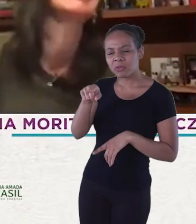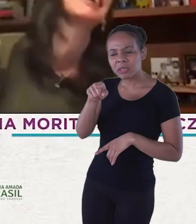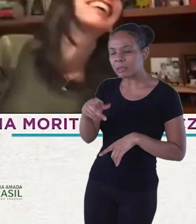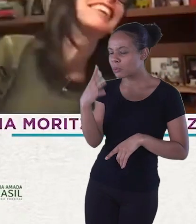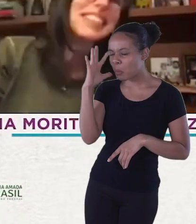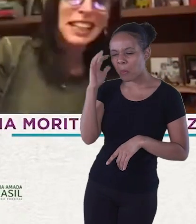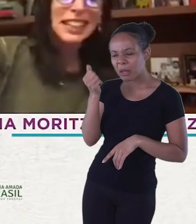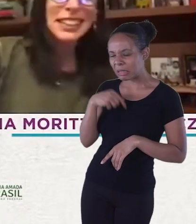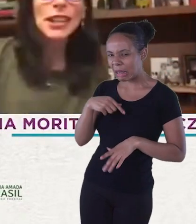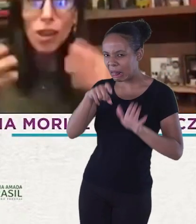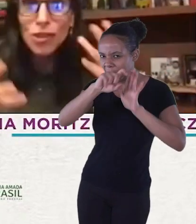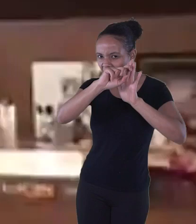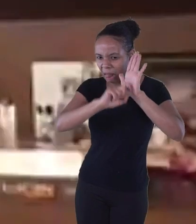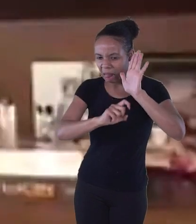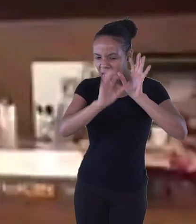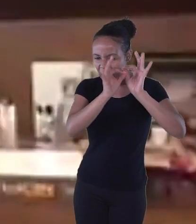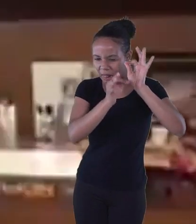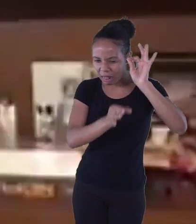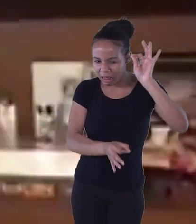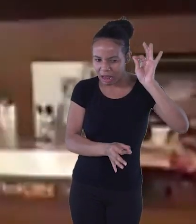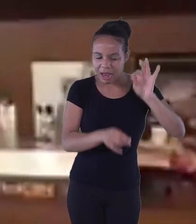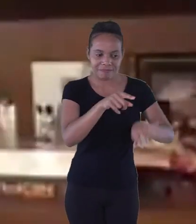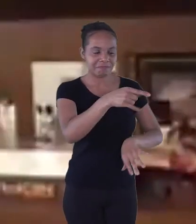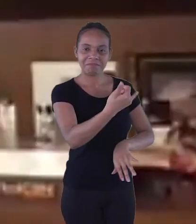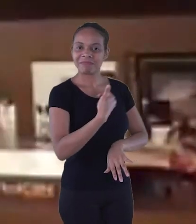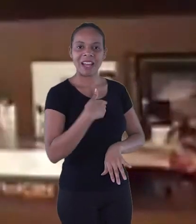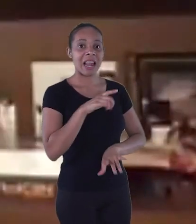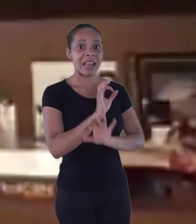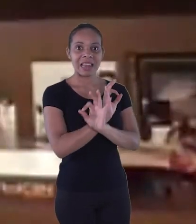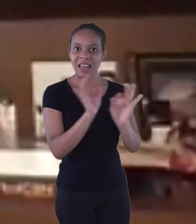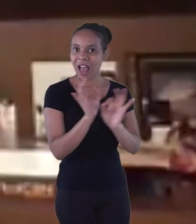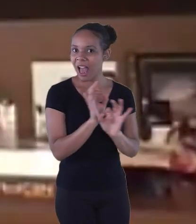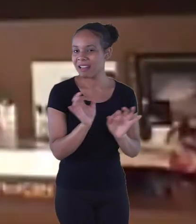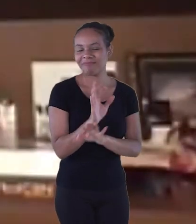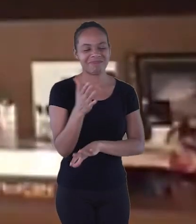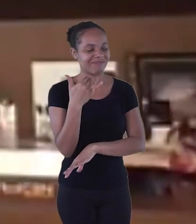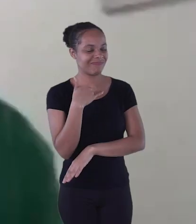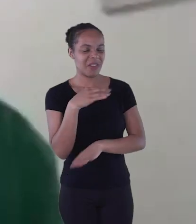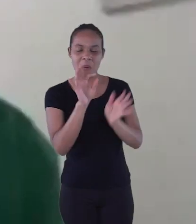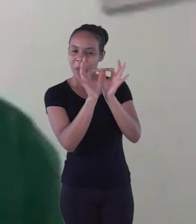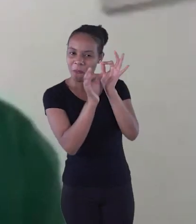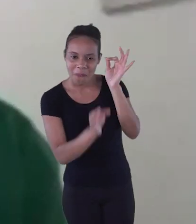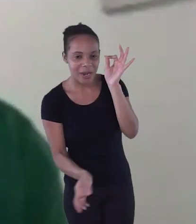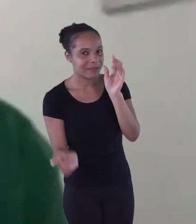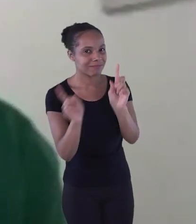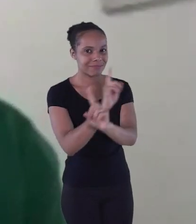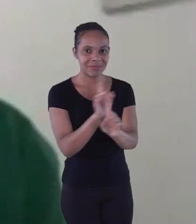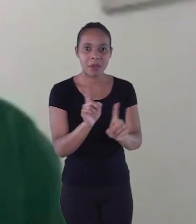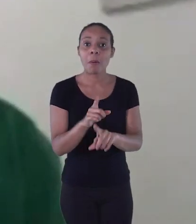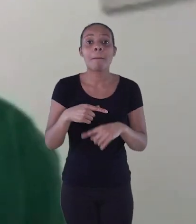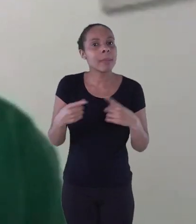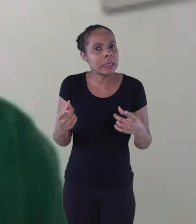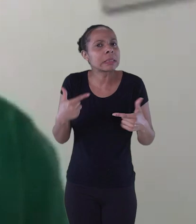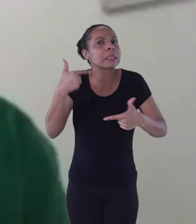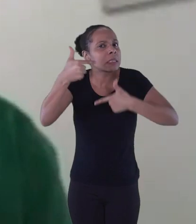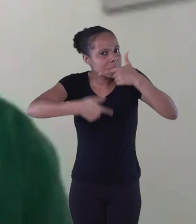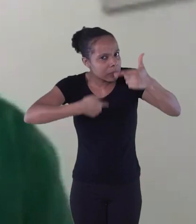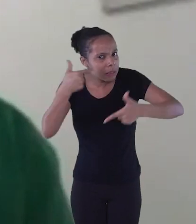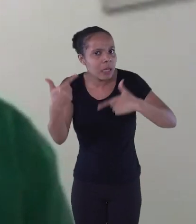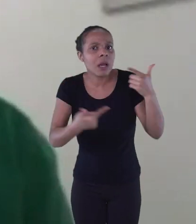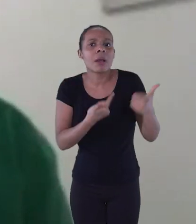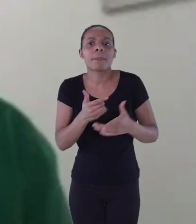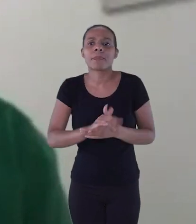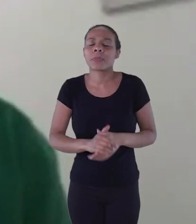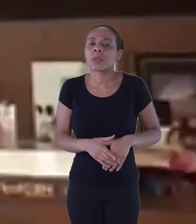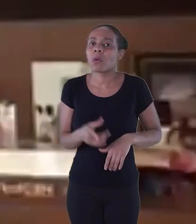verbete? Eu falava, ai, não. E aí nós fomos diminuindo, então deu muito trabalho, porque, e também, Afonso,